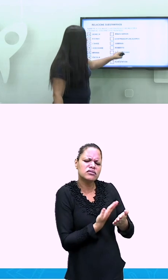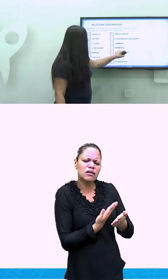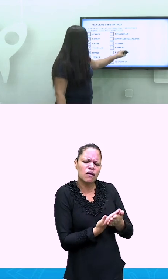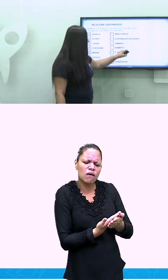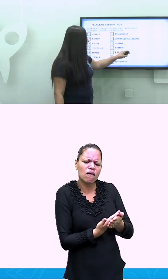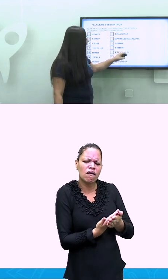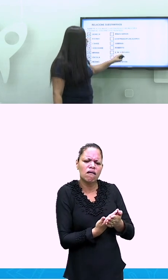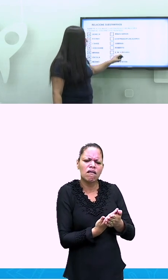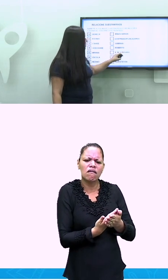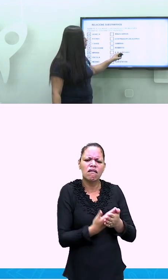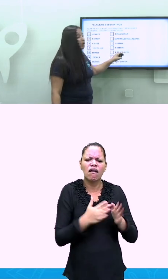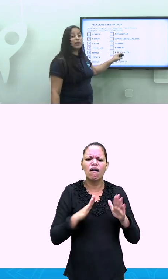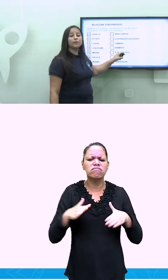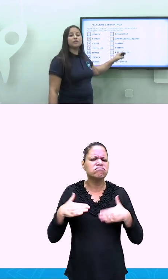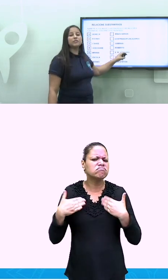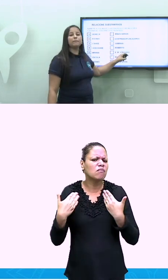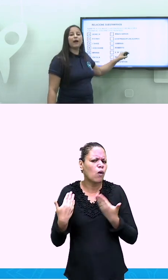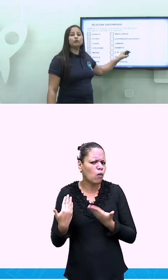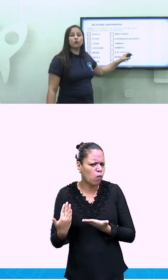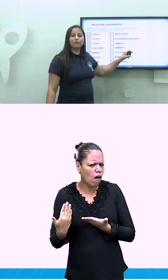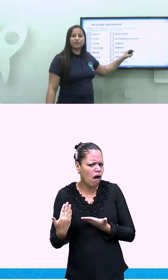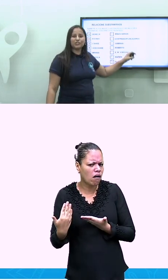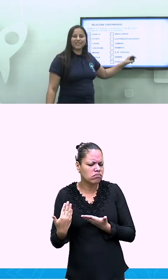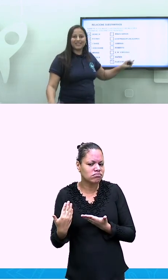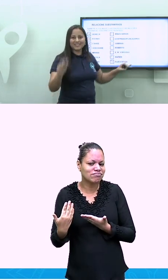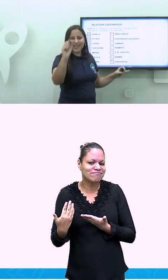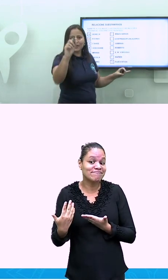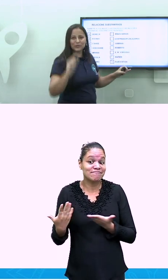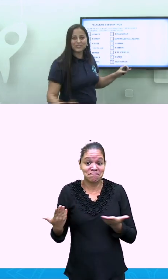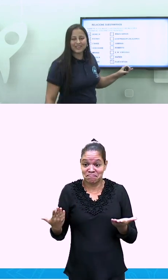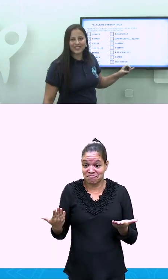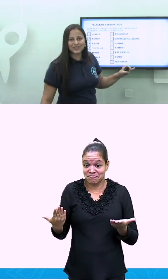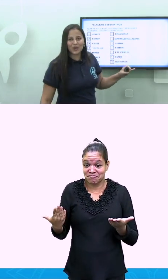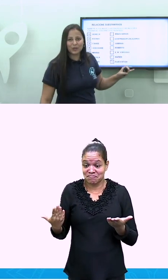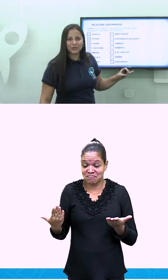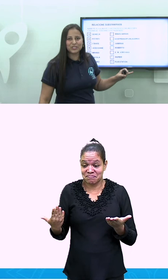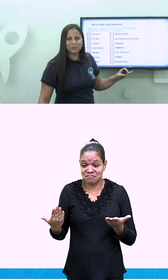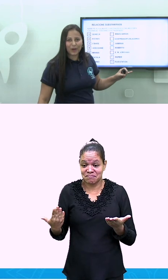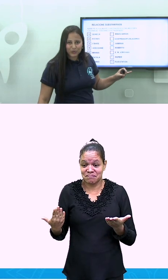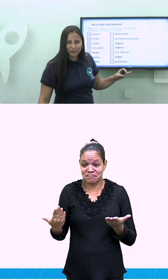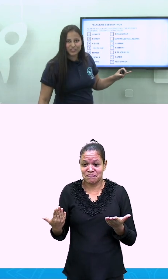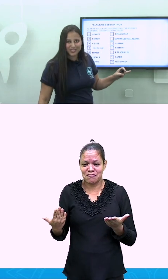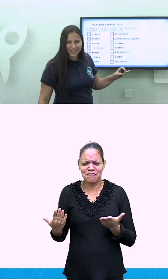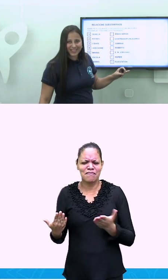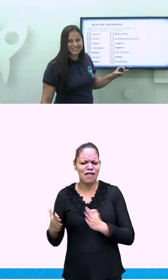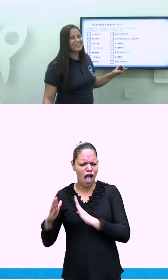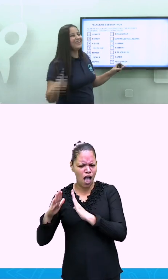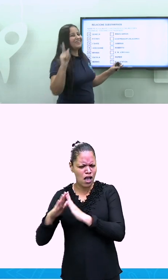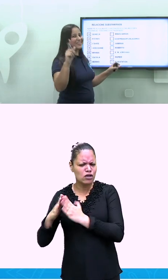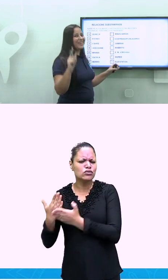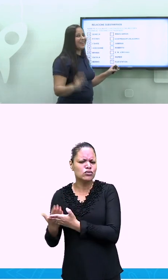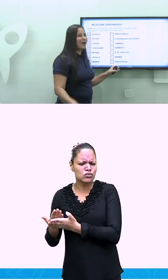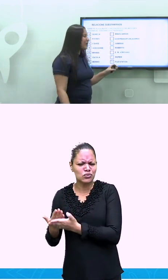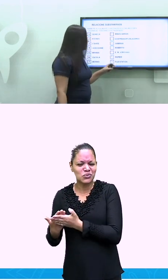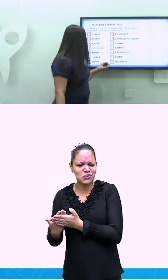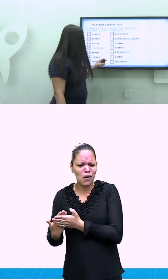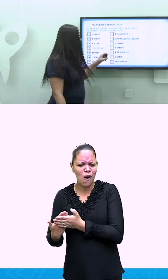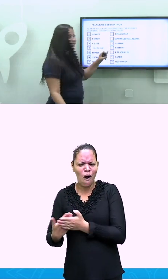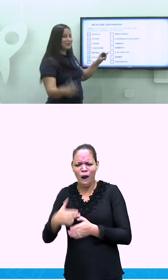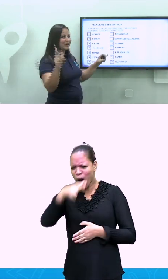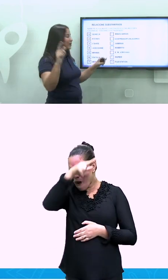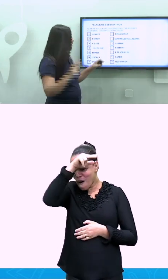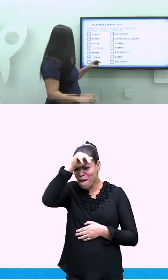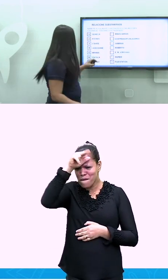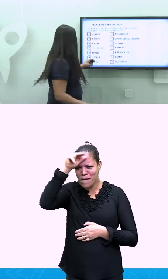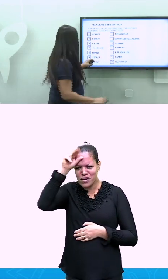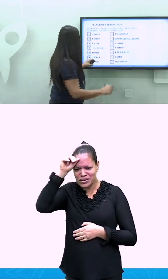ainda falta? Ó, Roberto, Escola Municipal João 23. Tem alunos aí da Escola Municipal João 23? Que legal, hein? Nessa aula a